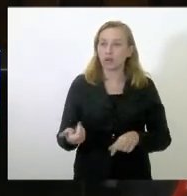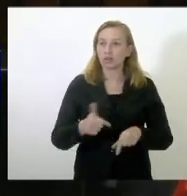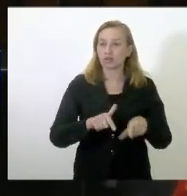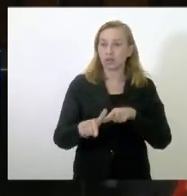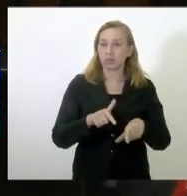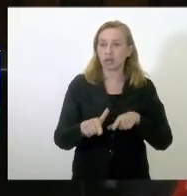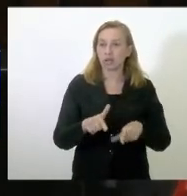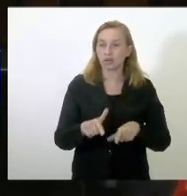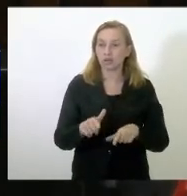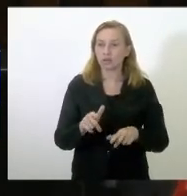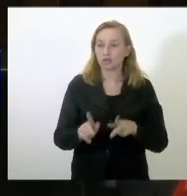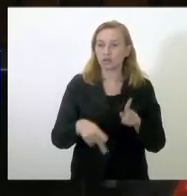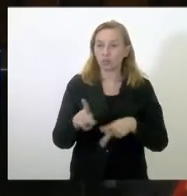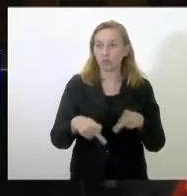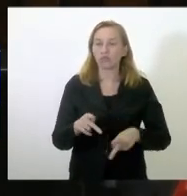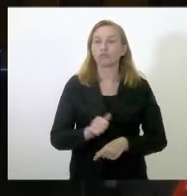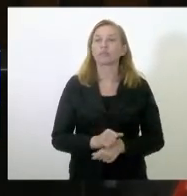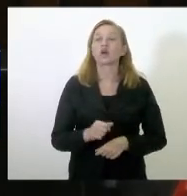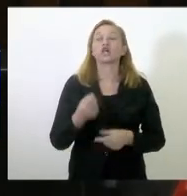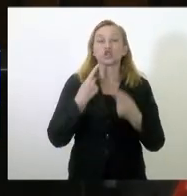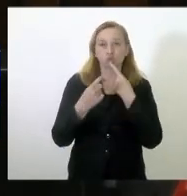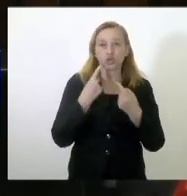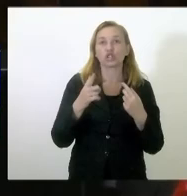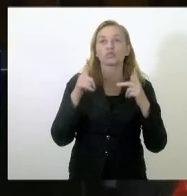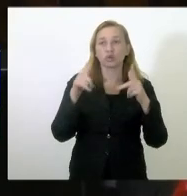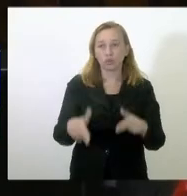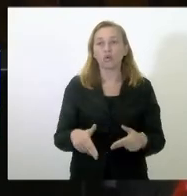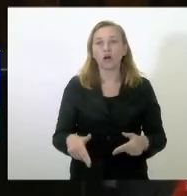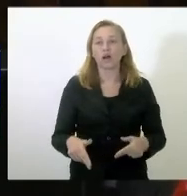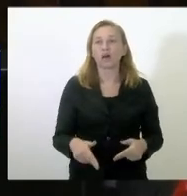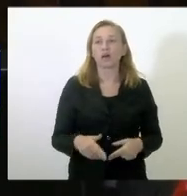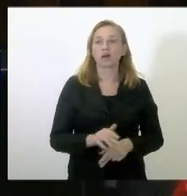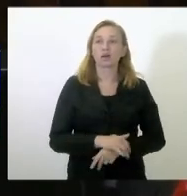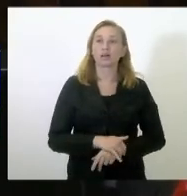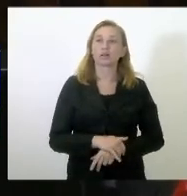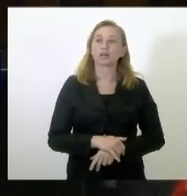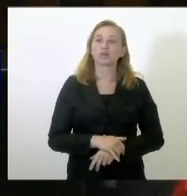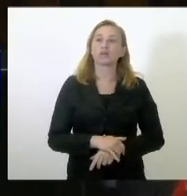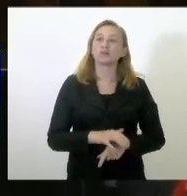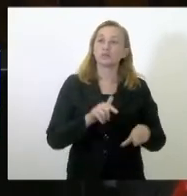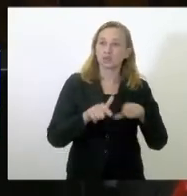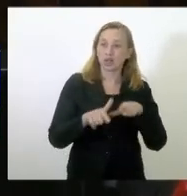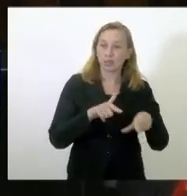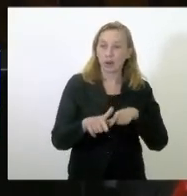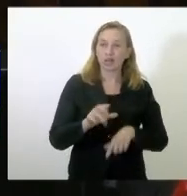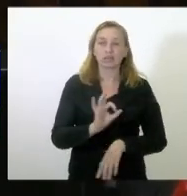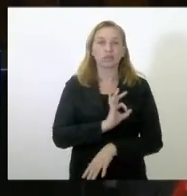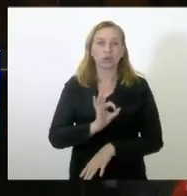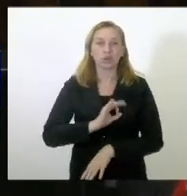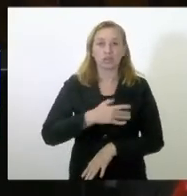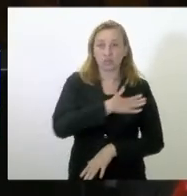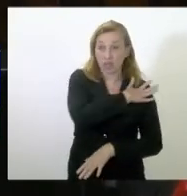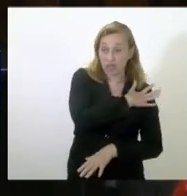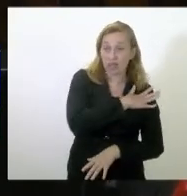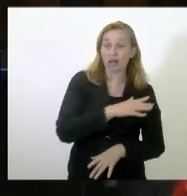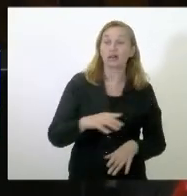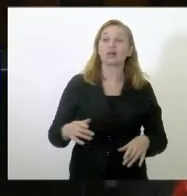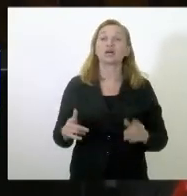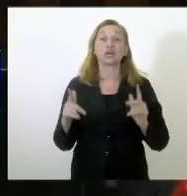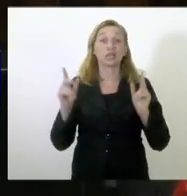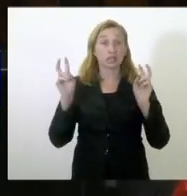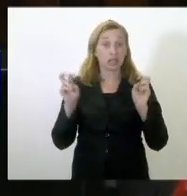Da mesma forma, nós discutiremos a questão das carreiras da segurança pública, da polícia civil, abordando os mesmos